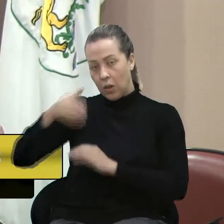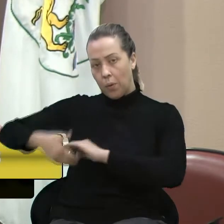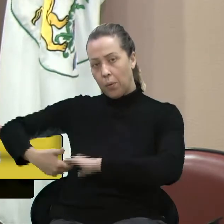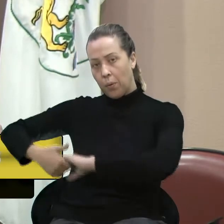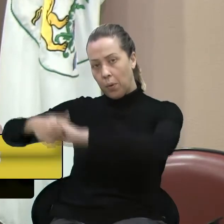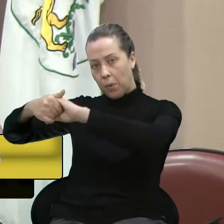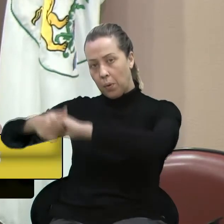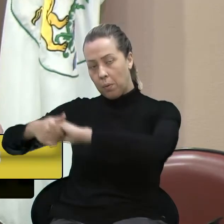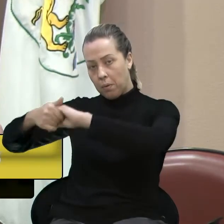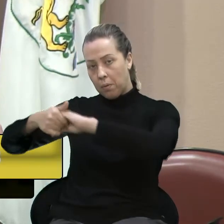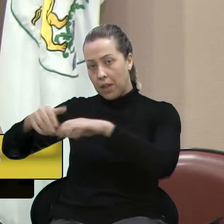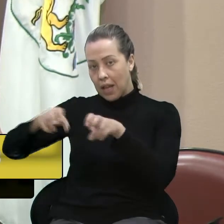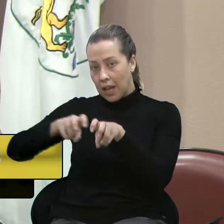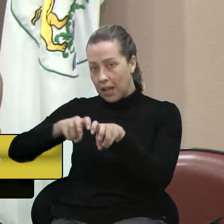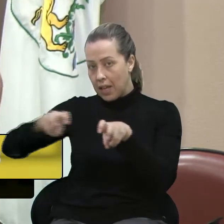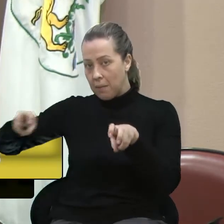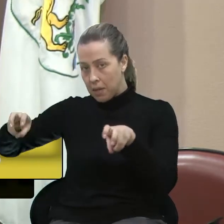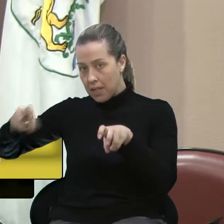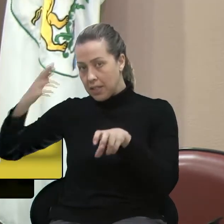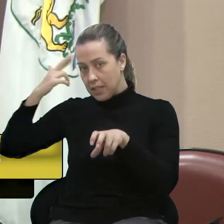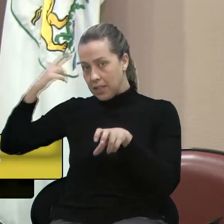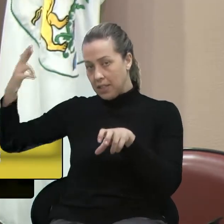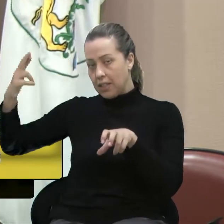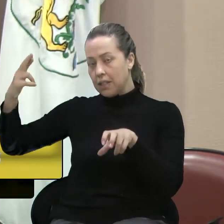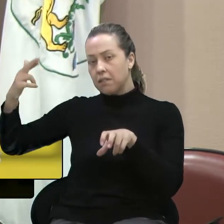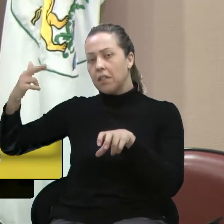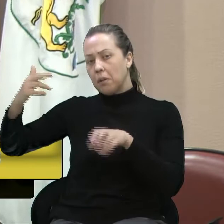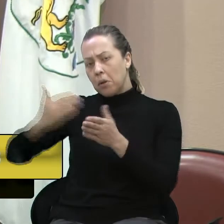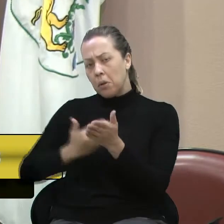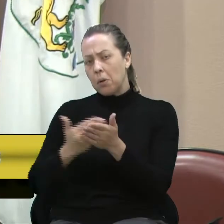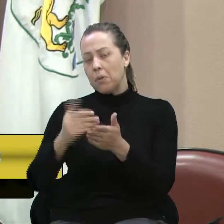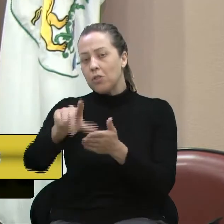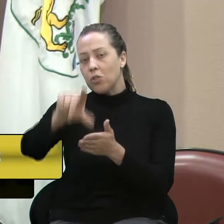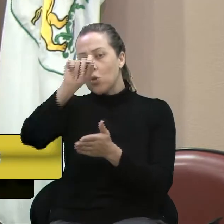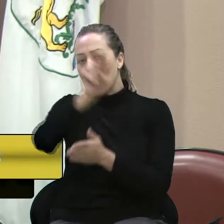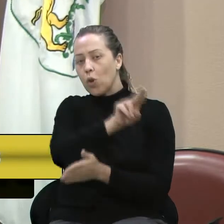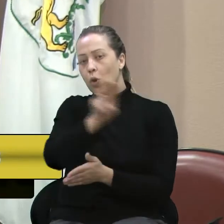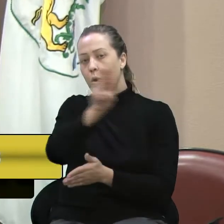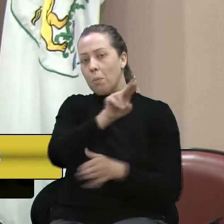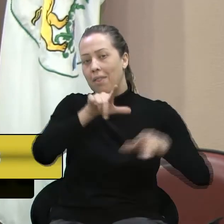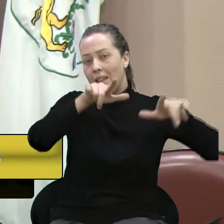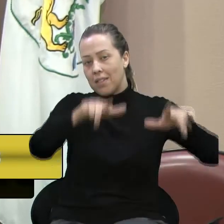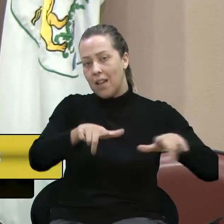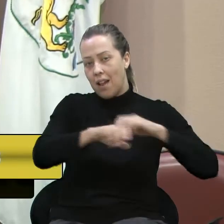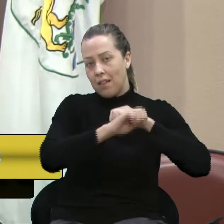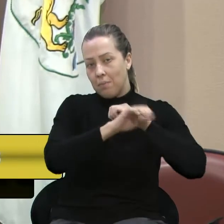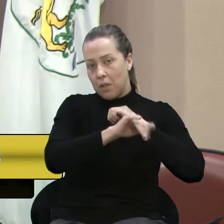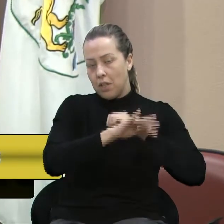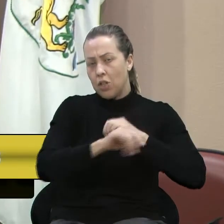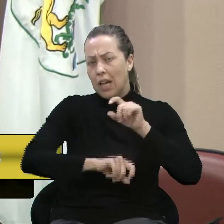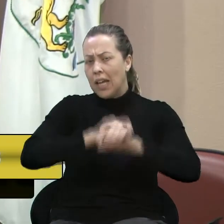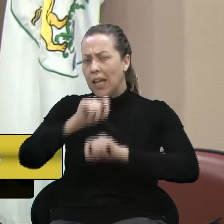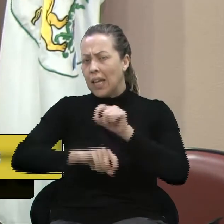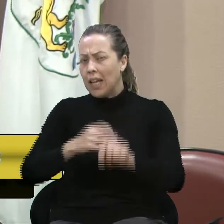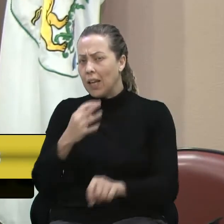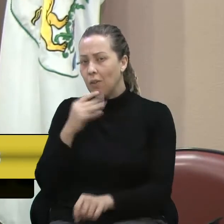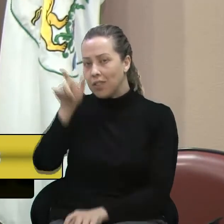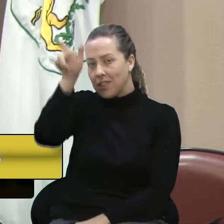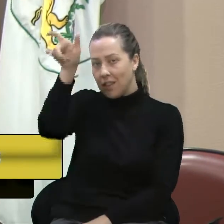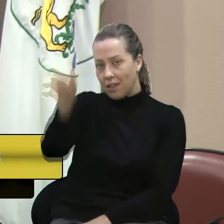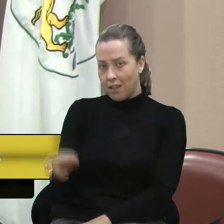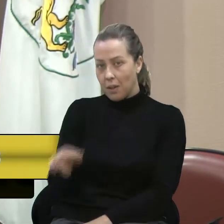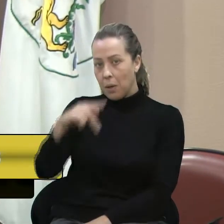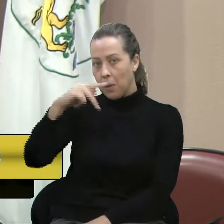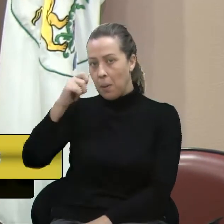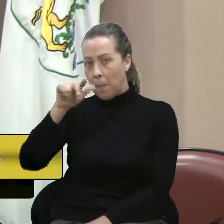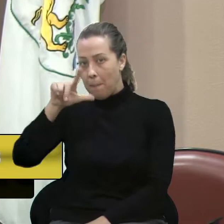cumprimentar e a toda a mesa pela iniciativa dessa denominação. Quem conhecia o